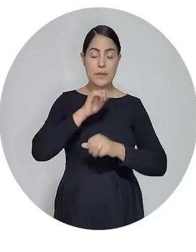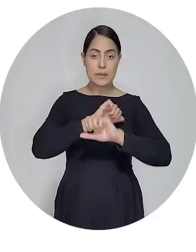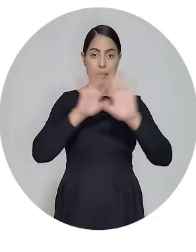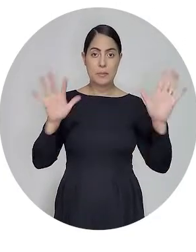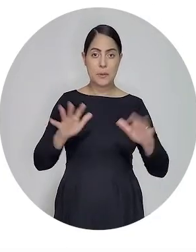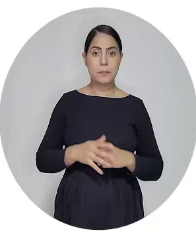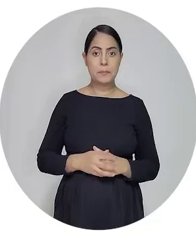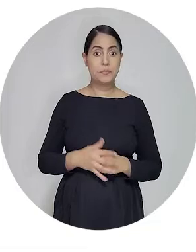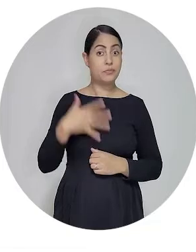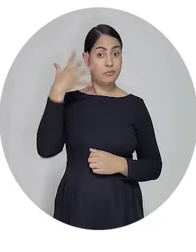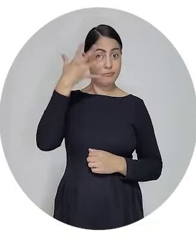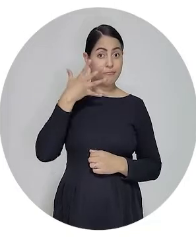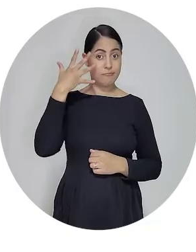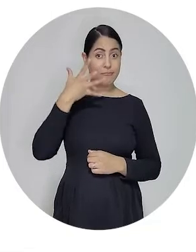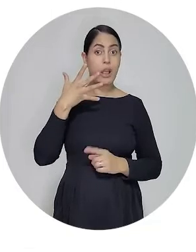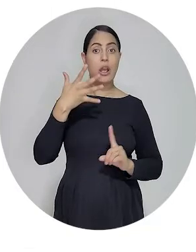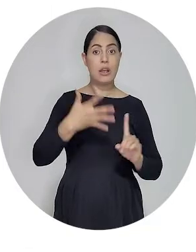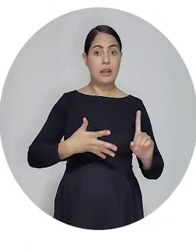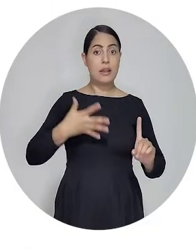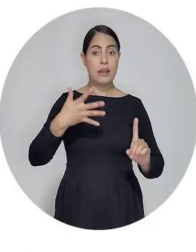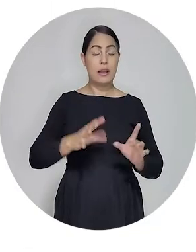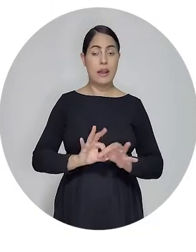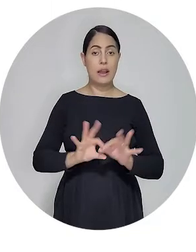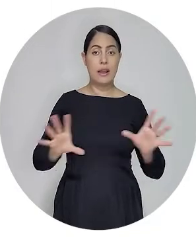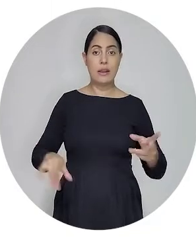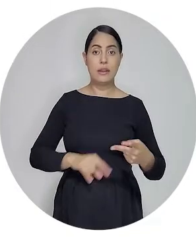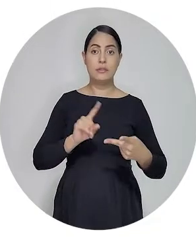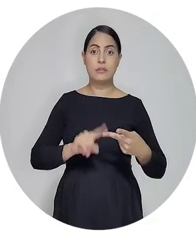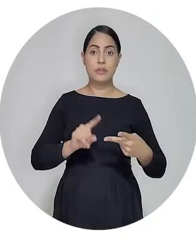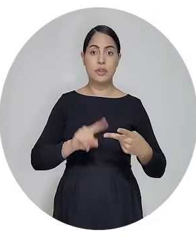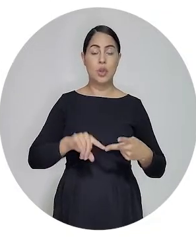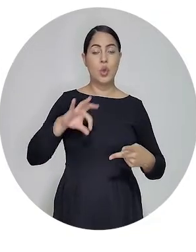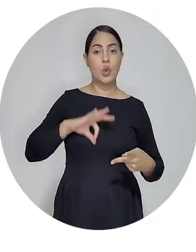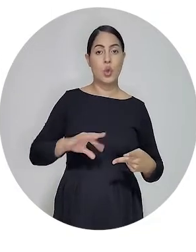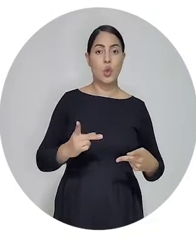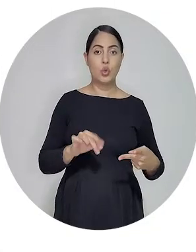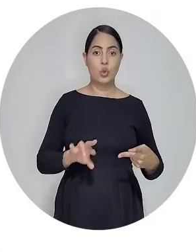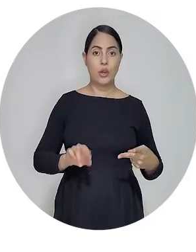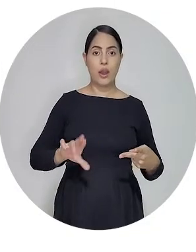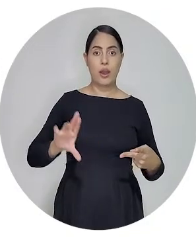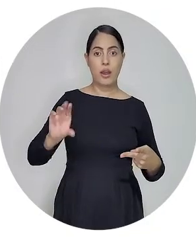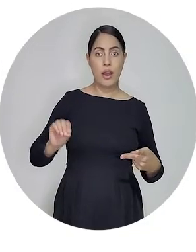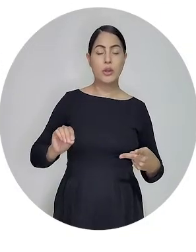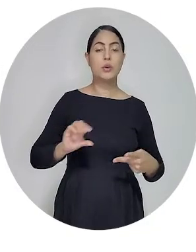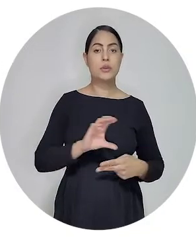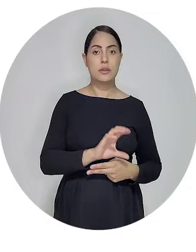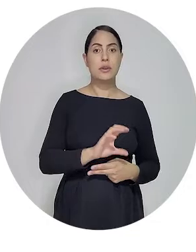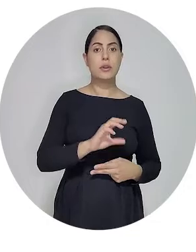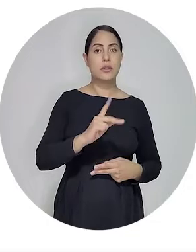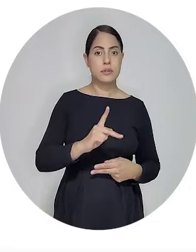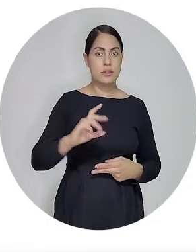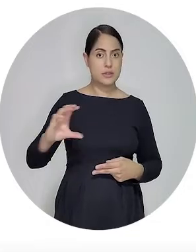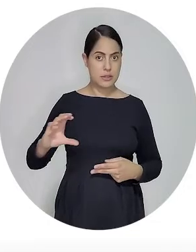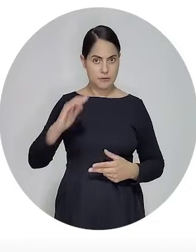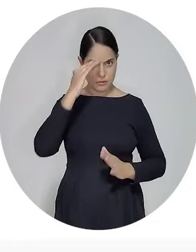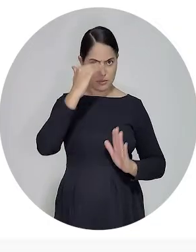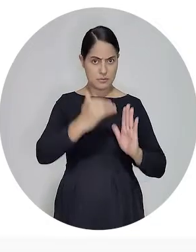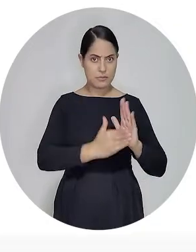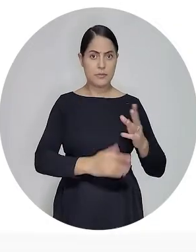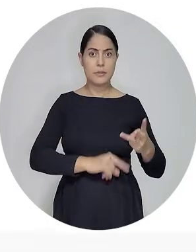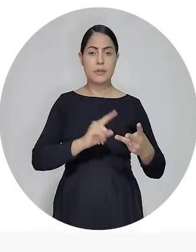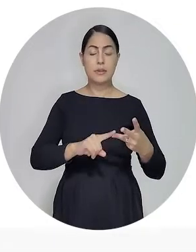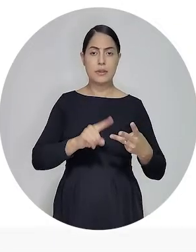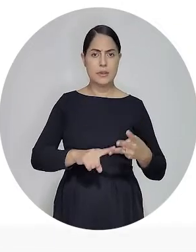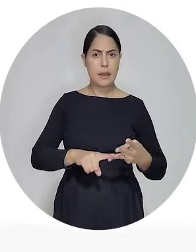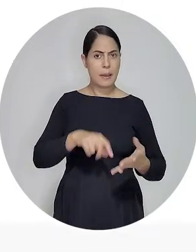como a ampliação do direito de sustentação oral, garantia de pagamento de honorários de acordo com o Código de Processo Civil, o aumento da pena para